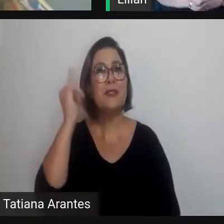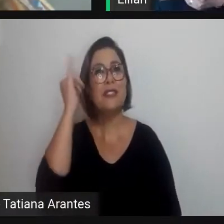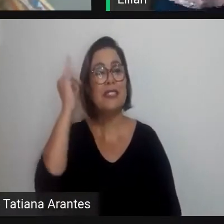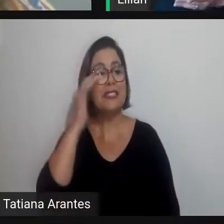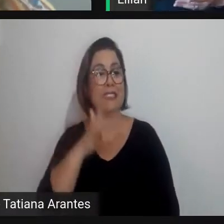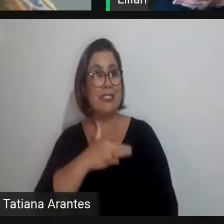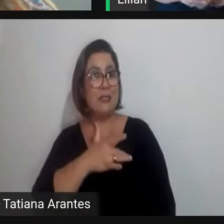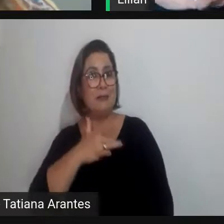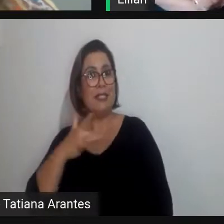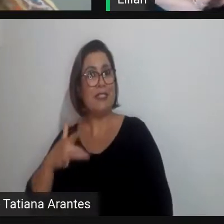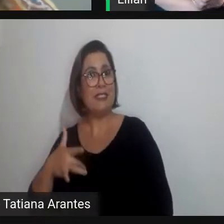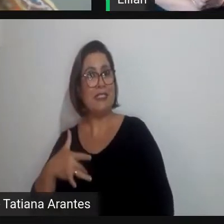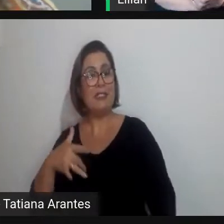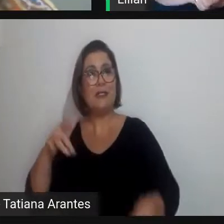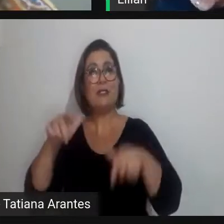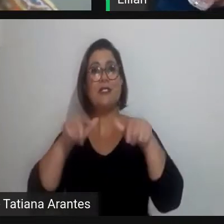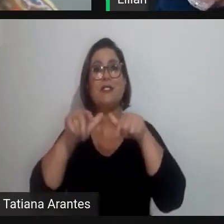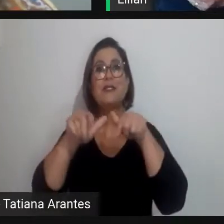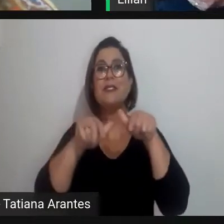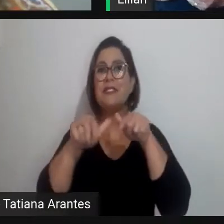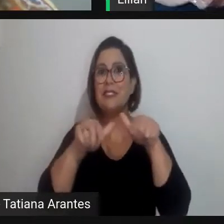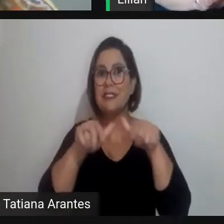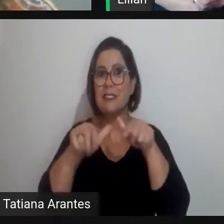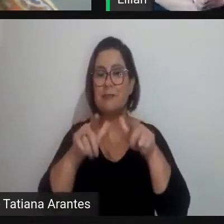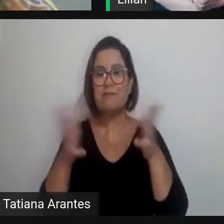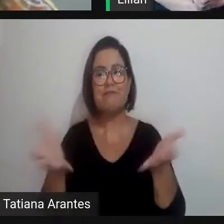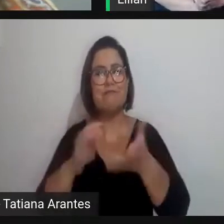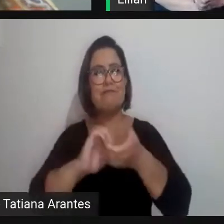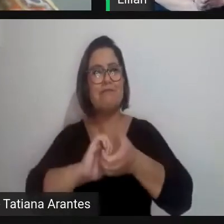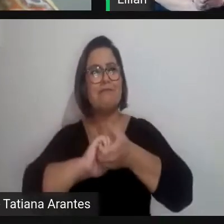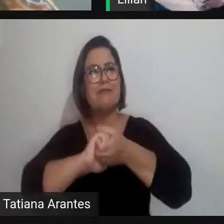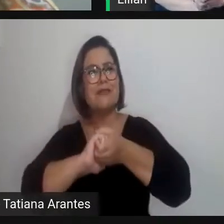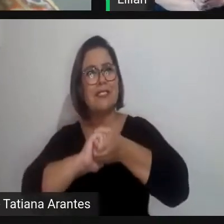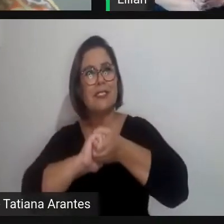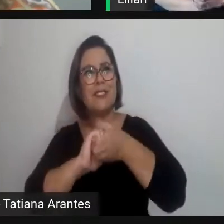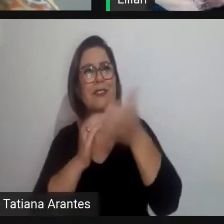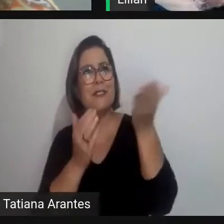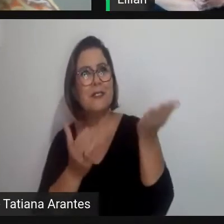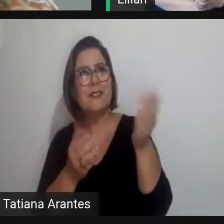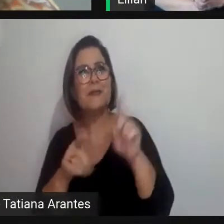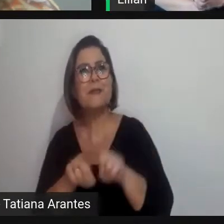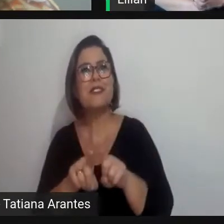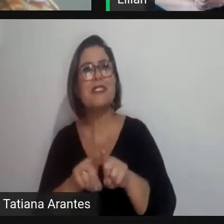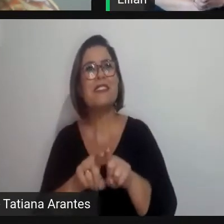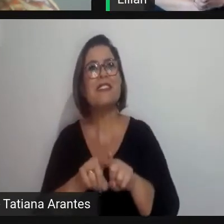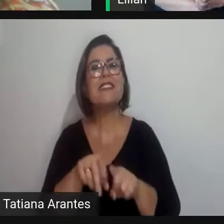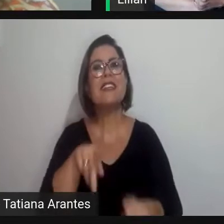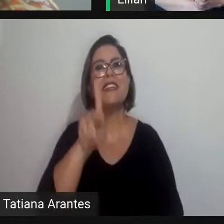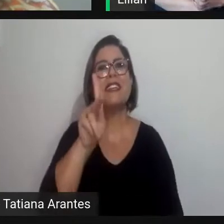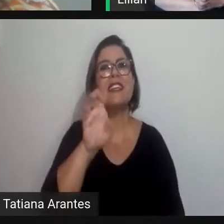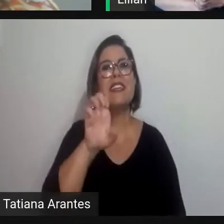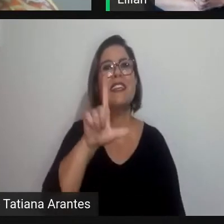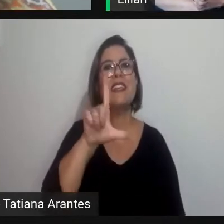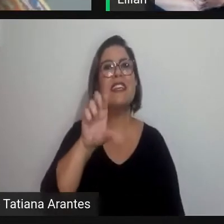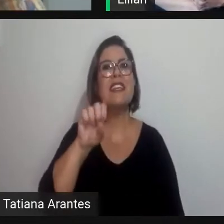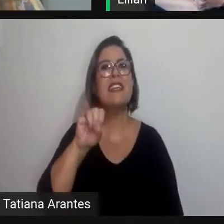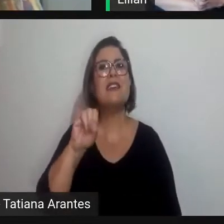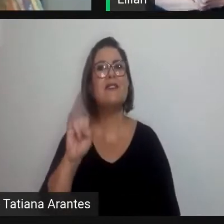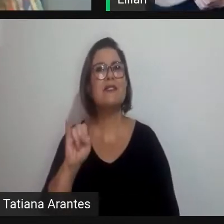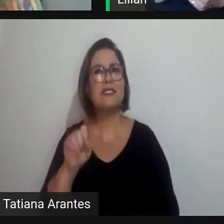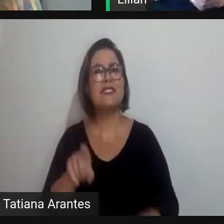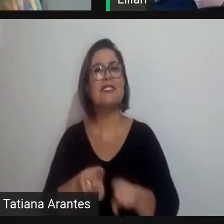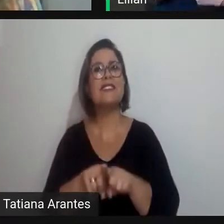né? Aproveito para cumprimentar a minha colega de trabalho, a doutora Kelsey, e também agradeço